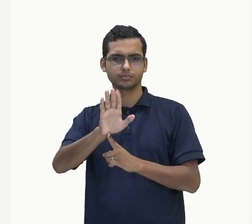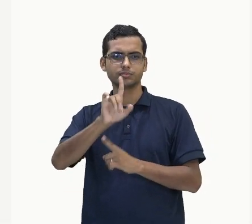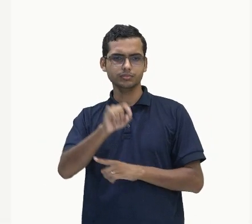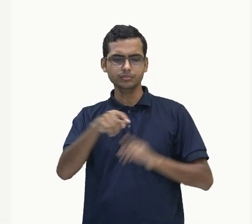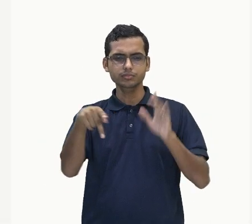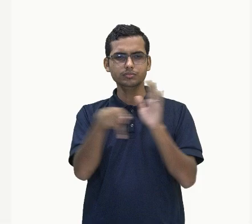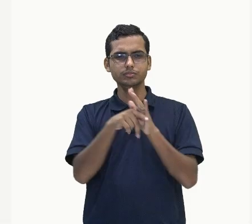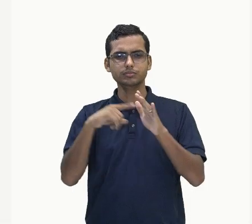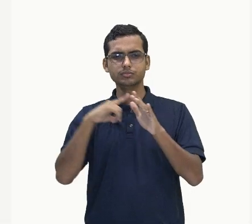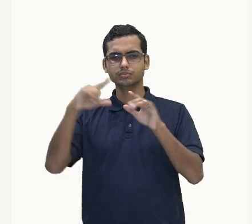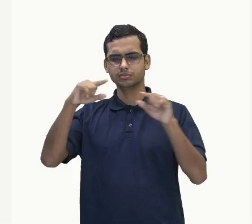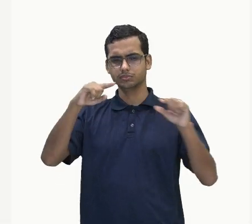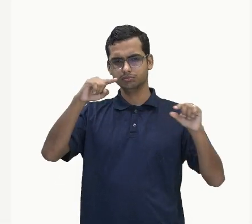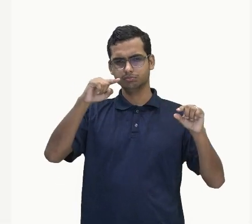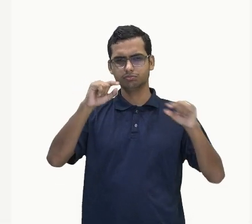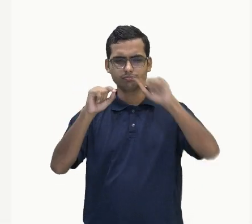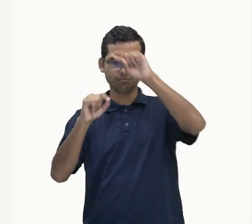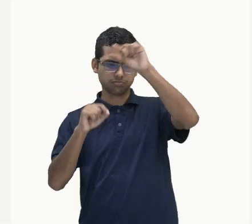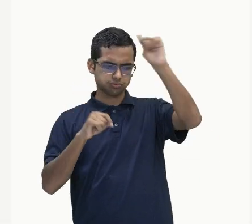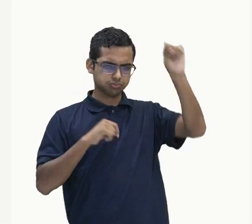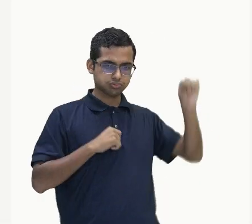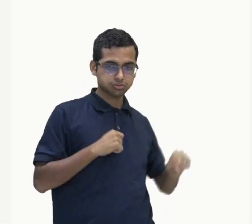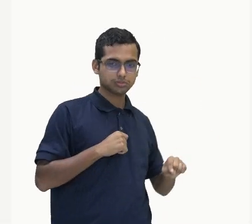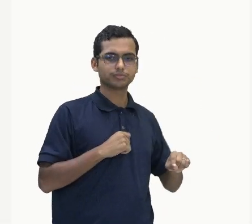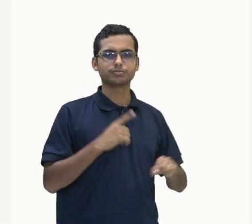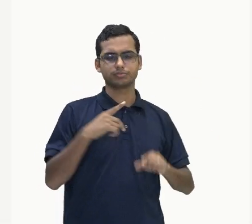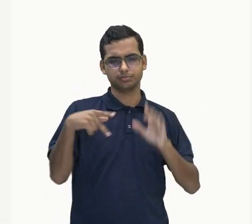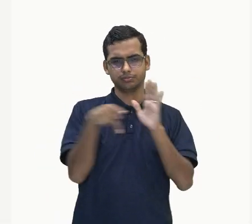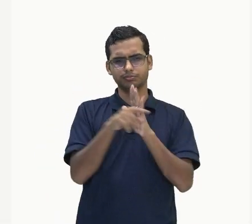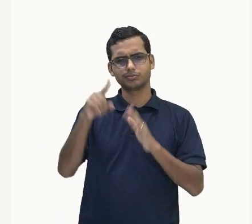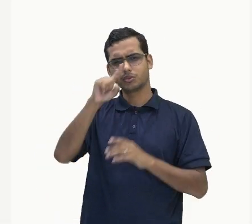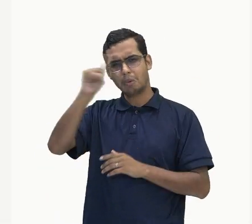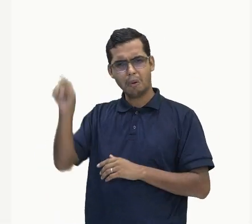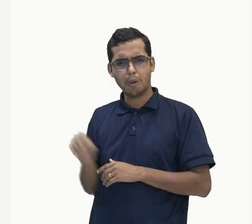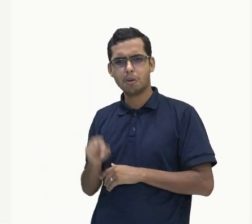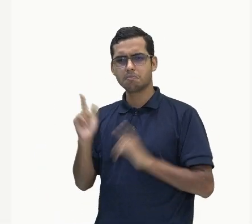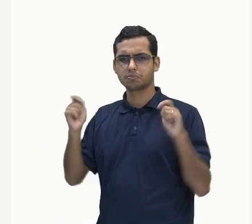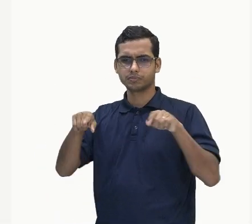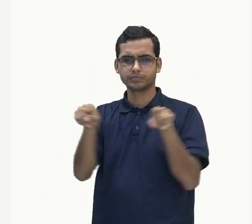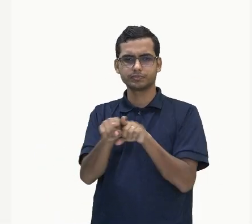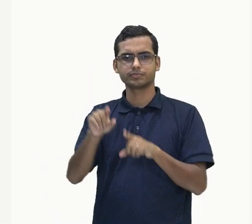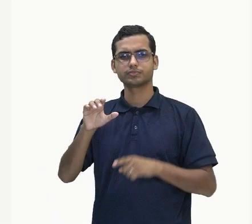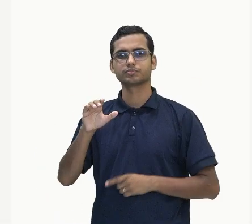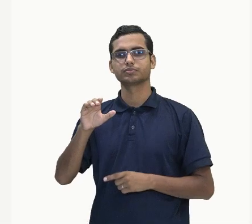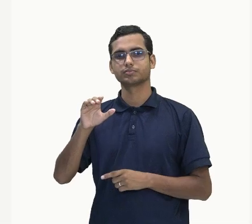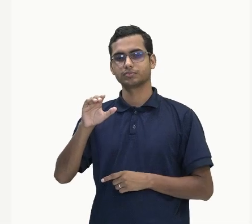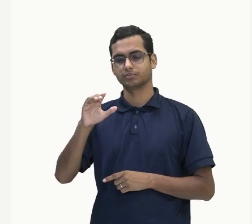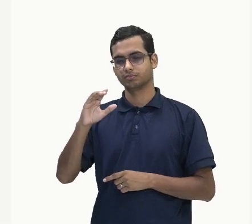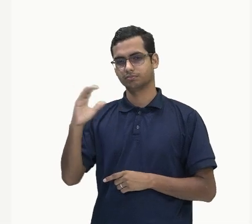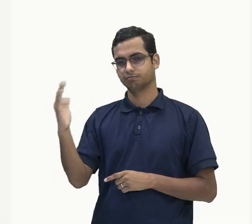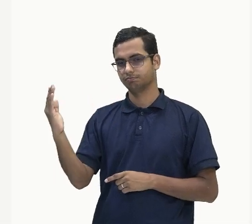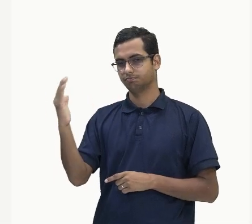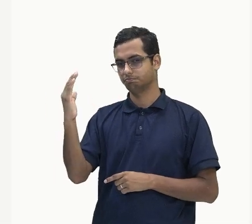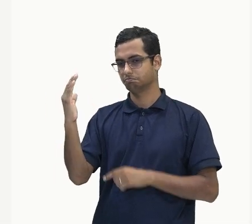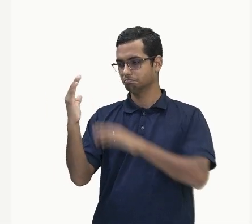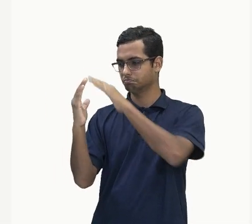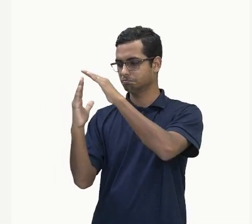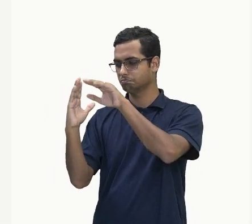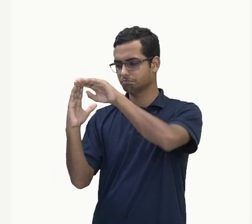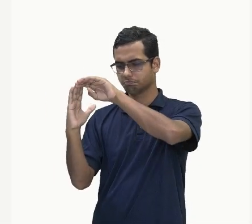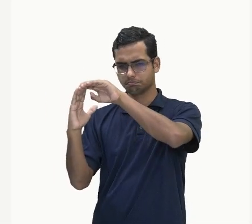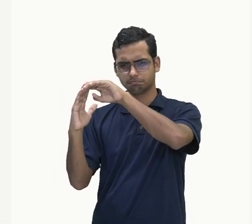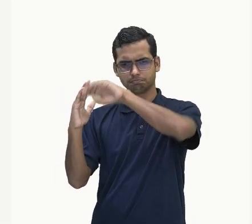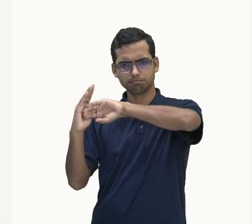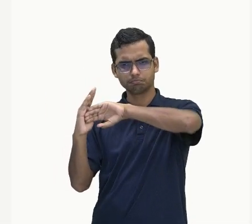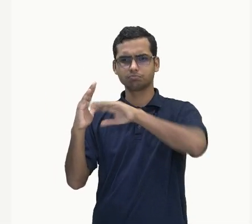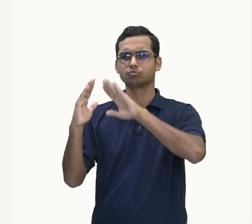Então, pessoal, a gente tem aqui o nosso espelho, ó, pode ser côncavo ou pode ser convexo, os elementos são os mesmos. A gente tem essa